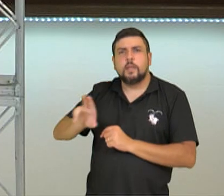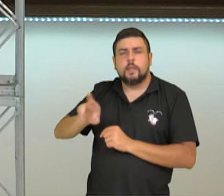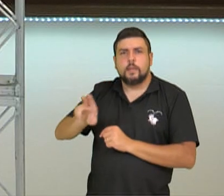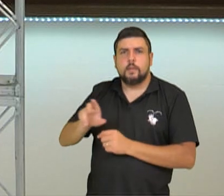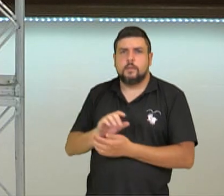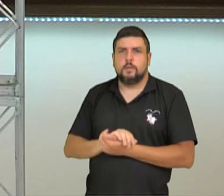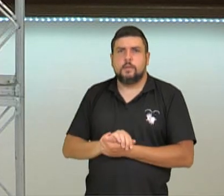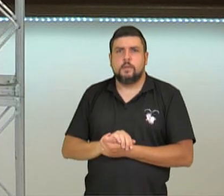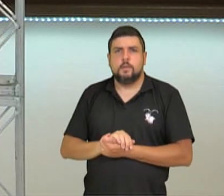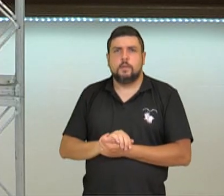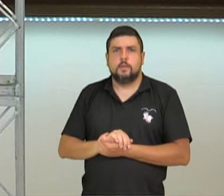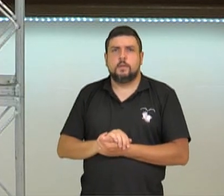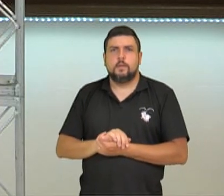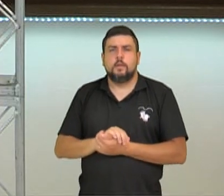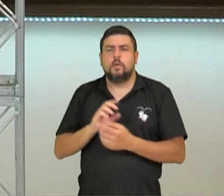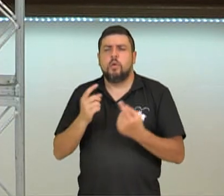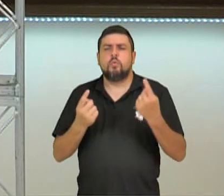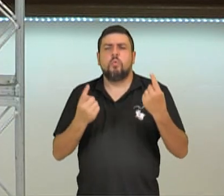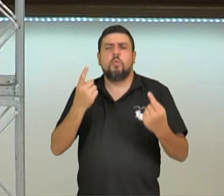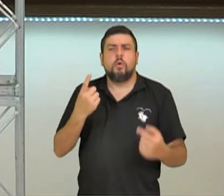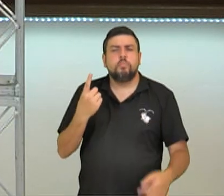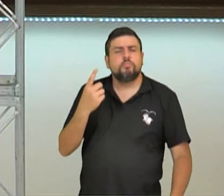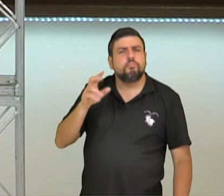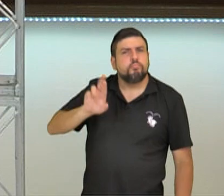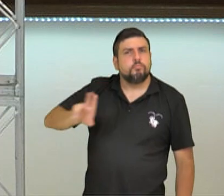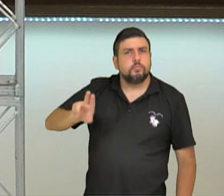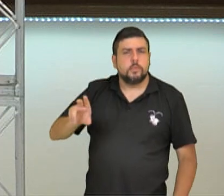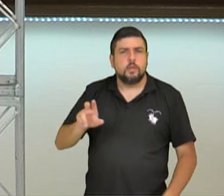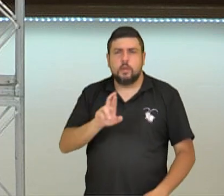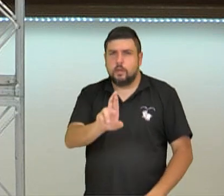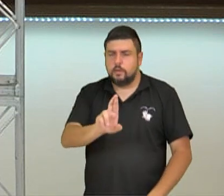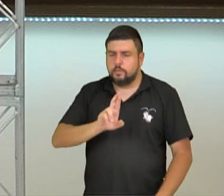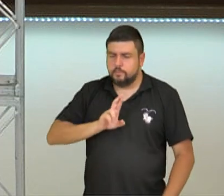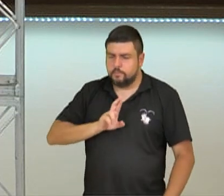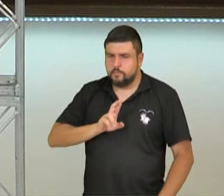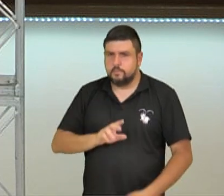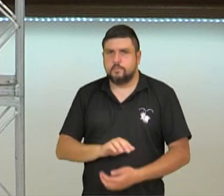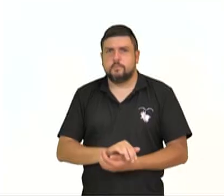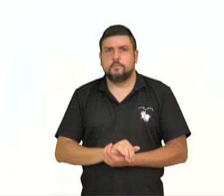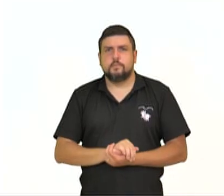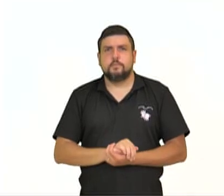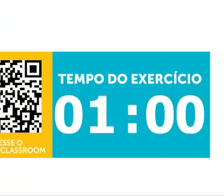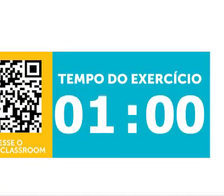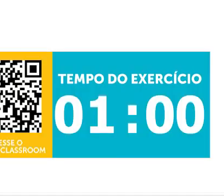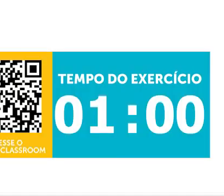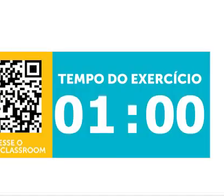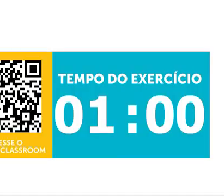deles não se refere a elemento do clima? Respondam e a gente já volta para corrigir.